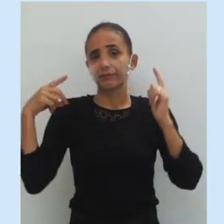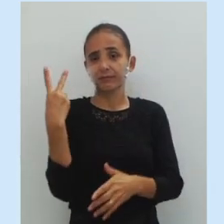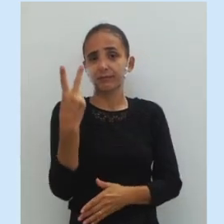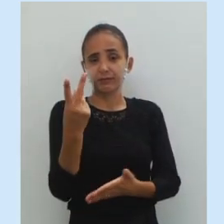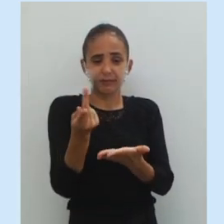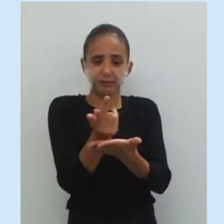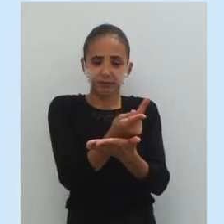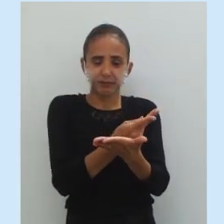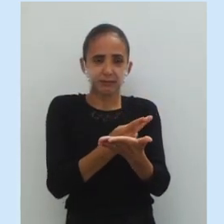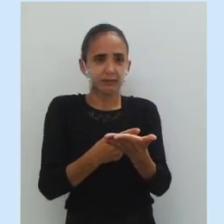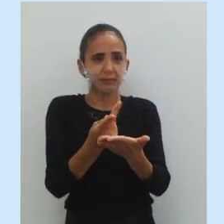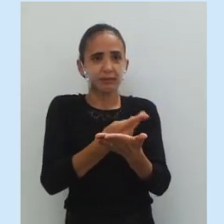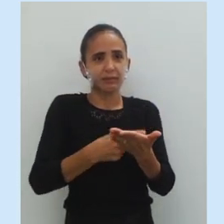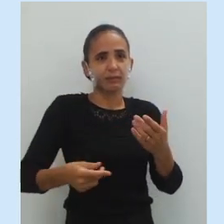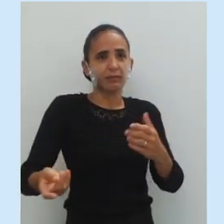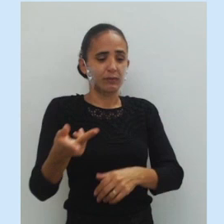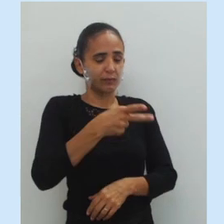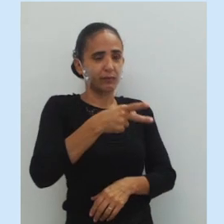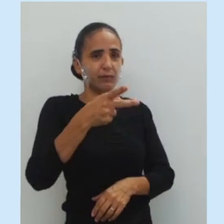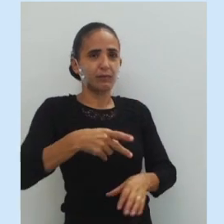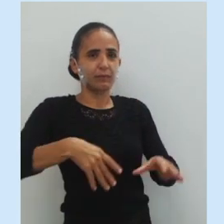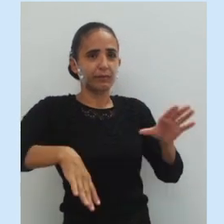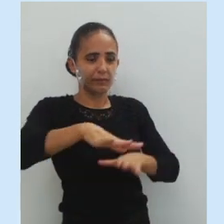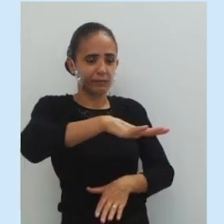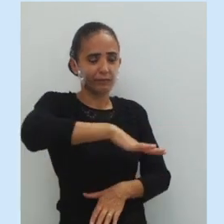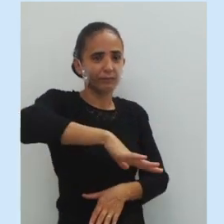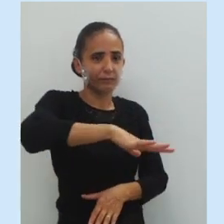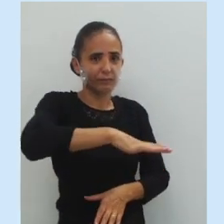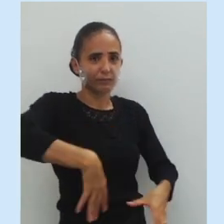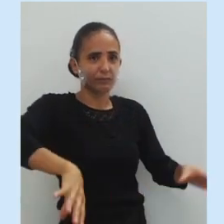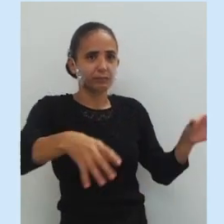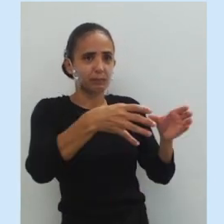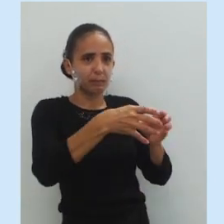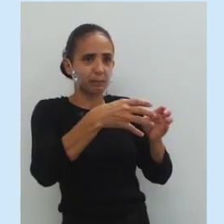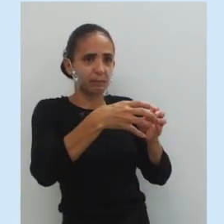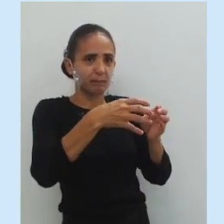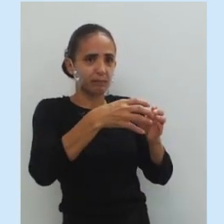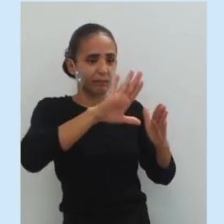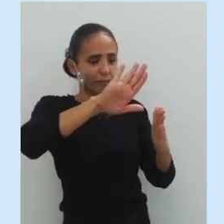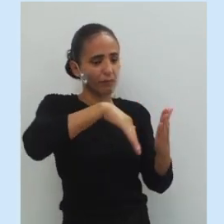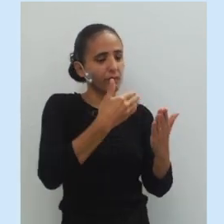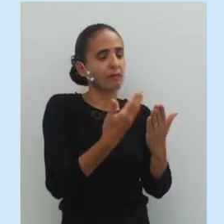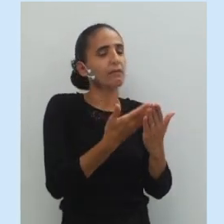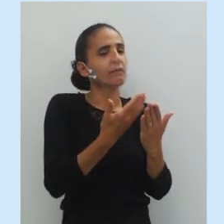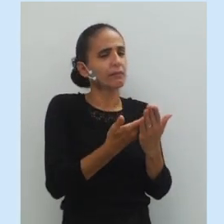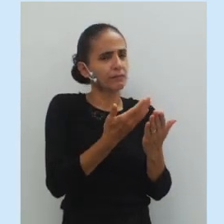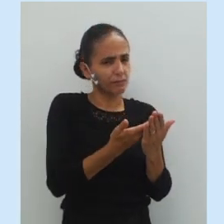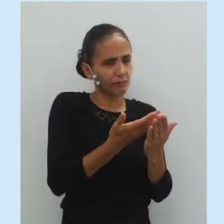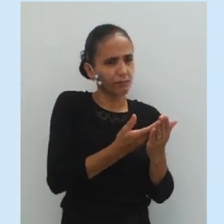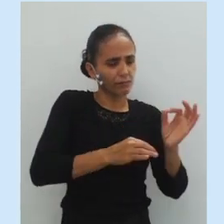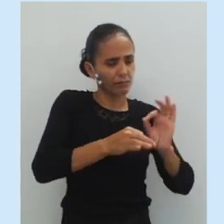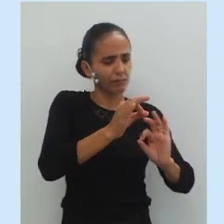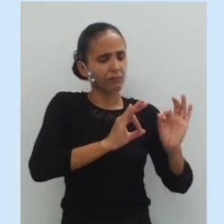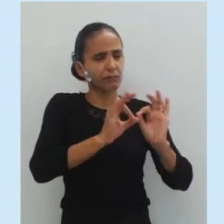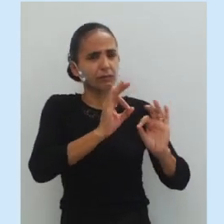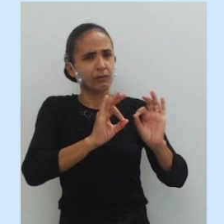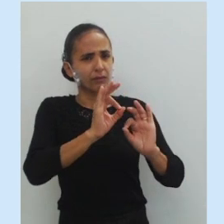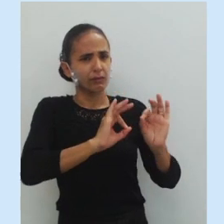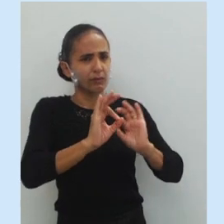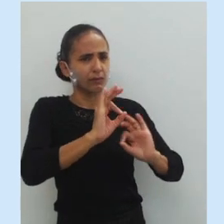duas imagens. O grande professor Ricardo Araújo, da Escola Escritor José de Alencar, que